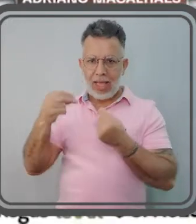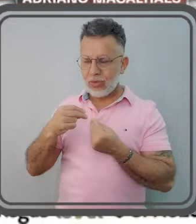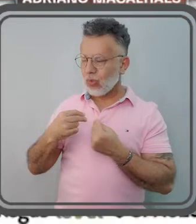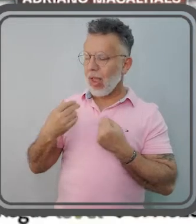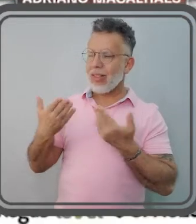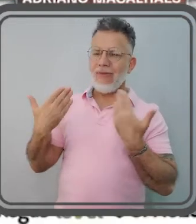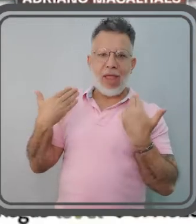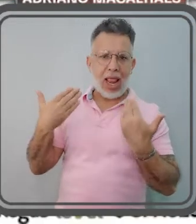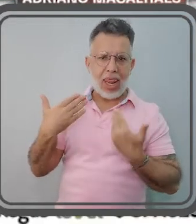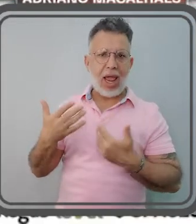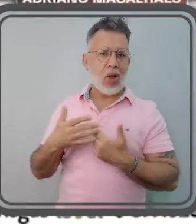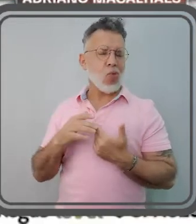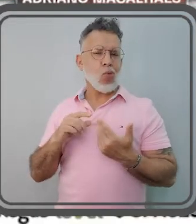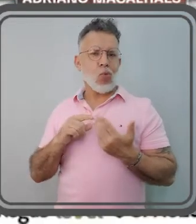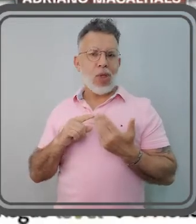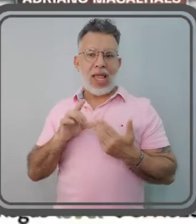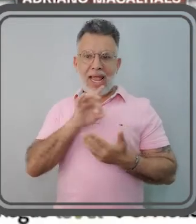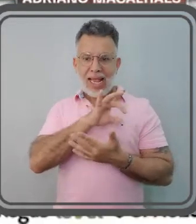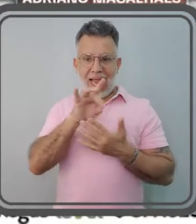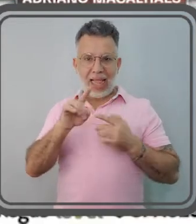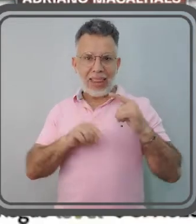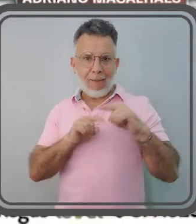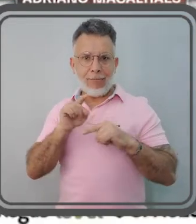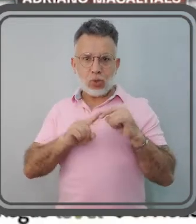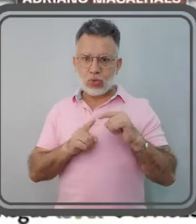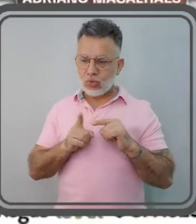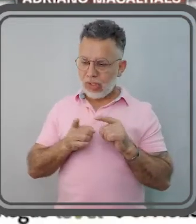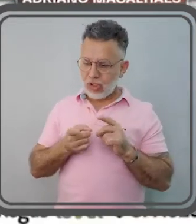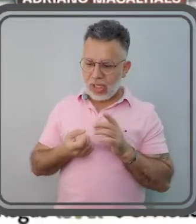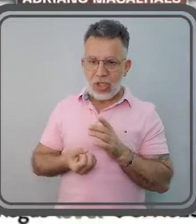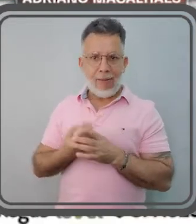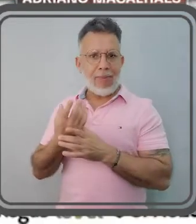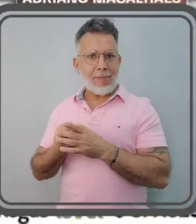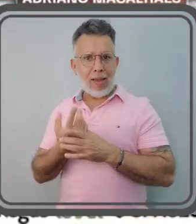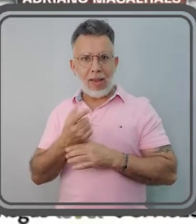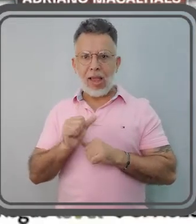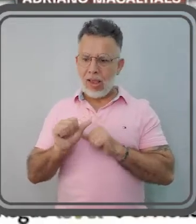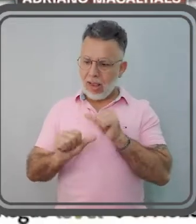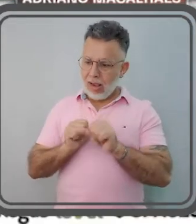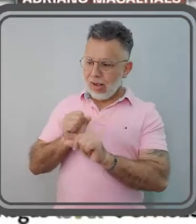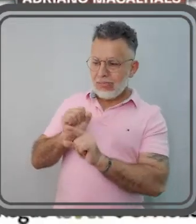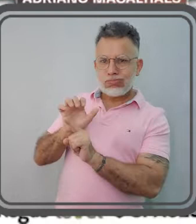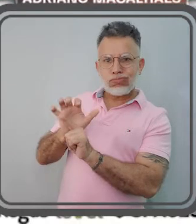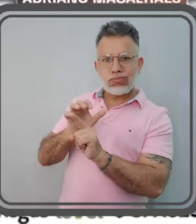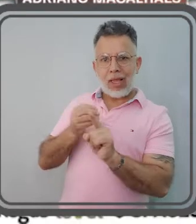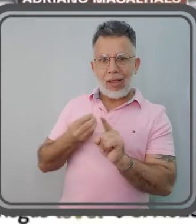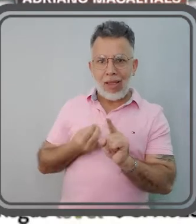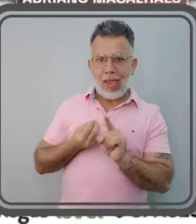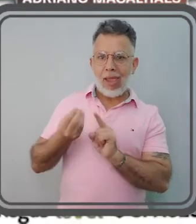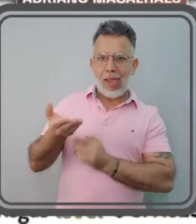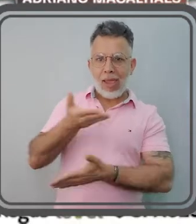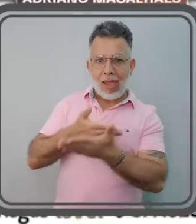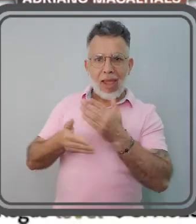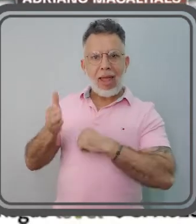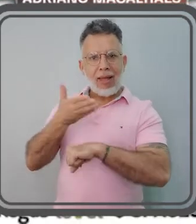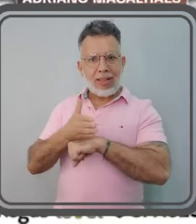tem que transferir know-how, né? A gente tem que transferir treinamento, tem que transferir como o cara vai vender isso na ponta, né? Então, assim, aqui na